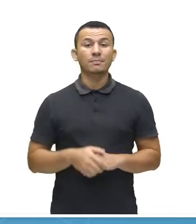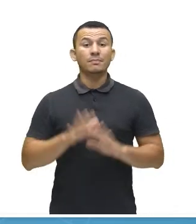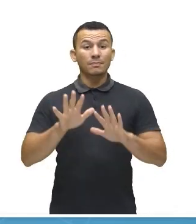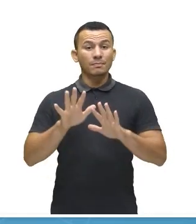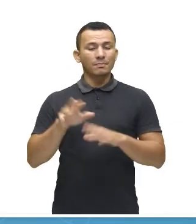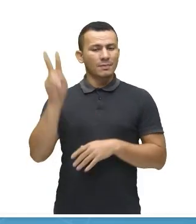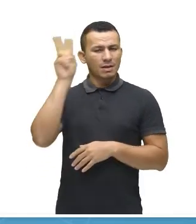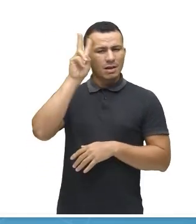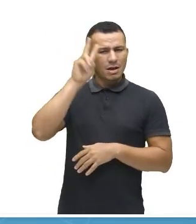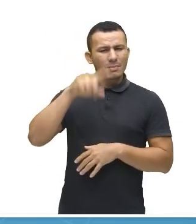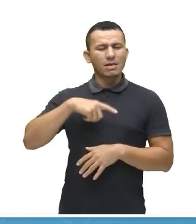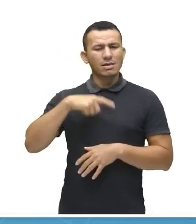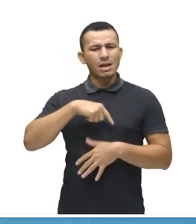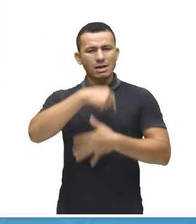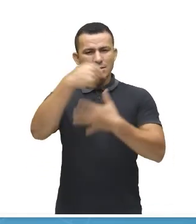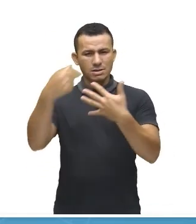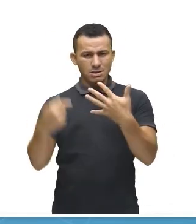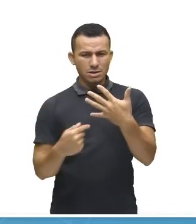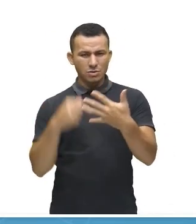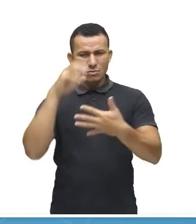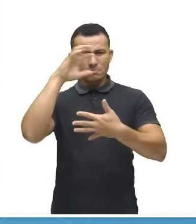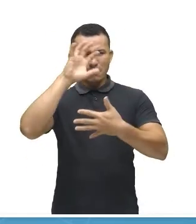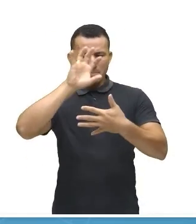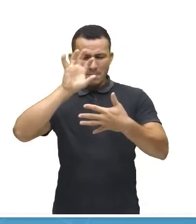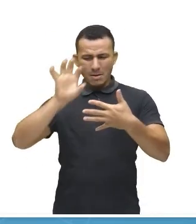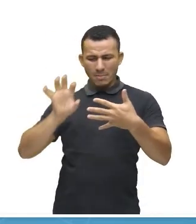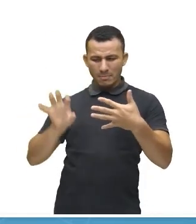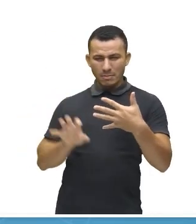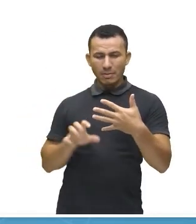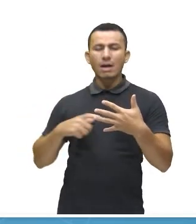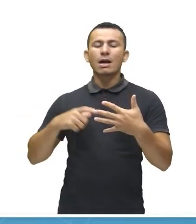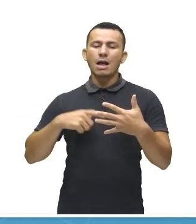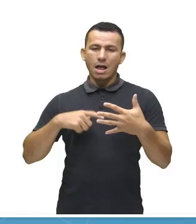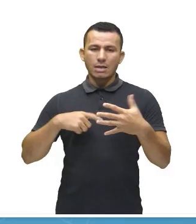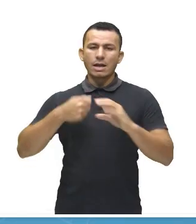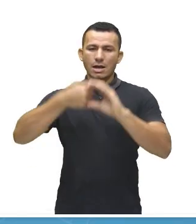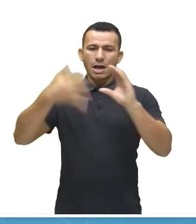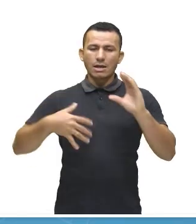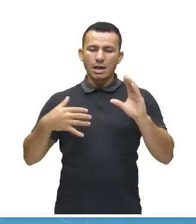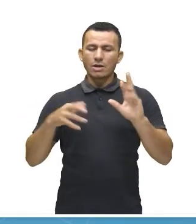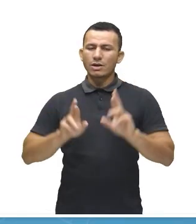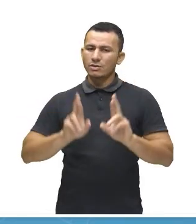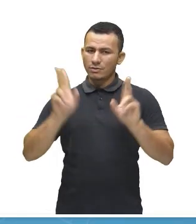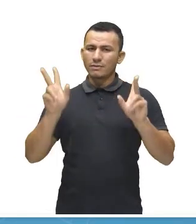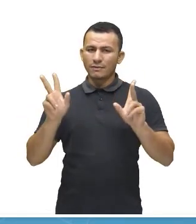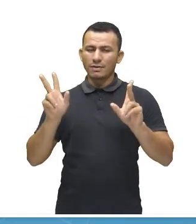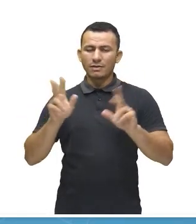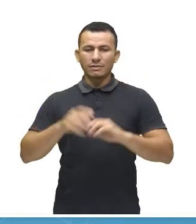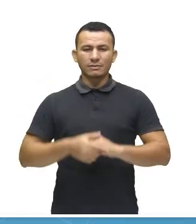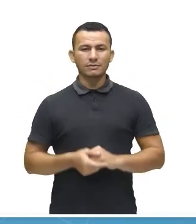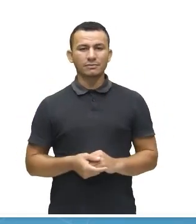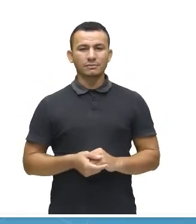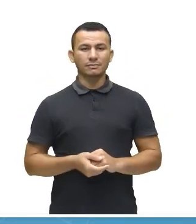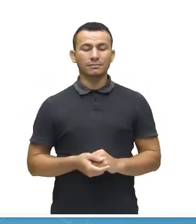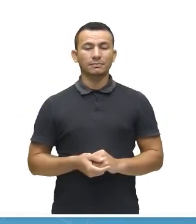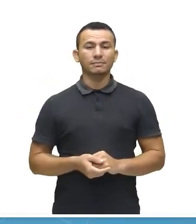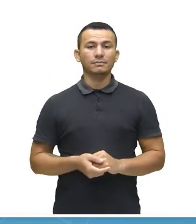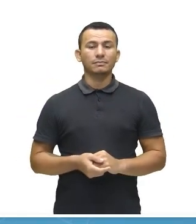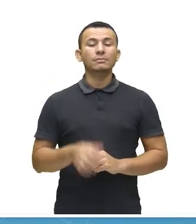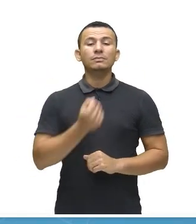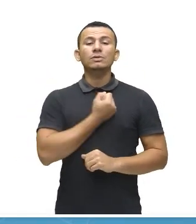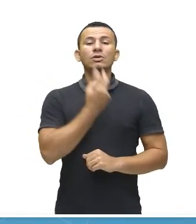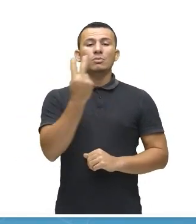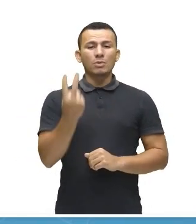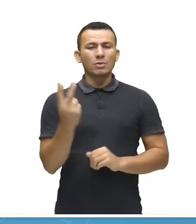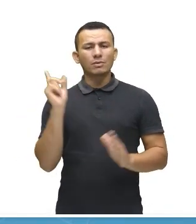essas 5 regiões, elas apresentam diferenças e contrastes muito grandes entre elas, tá bom? Segunda questão, o